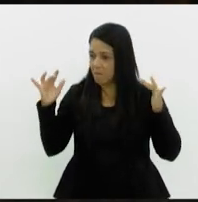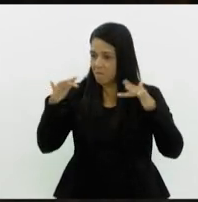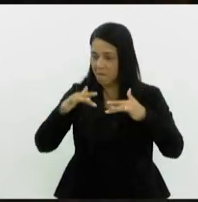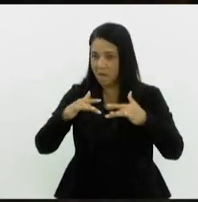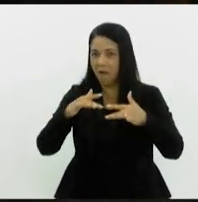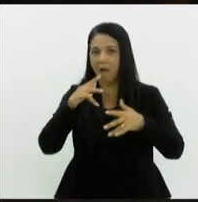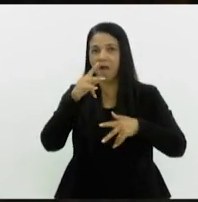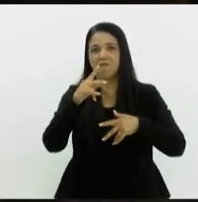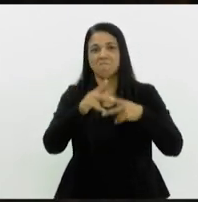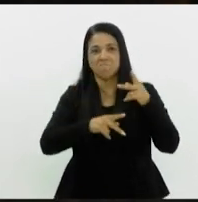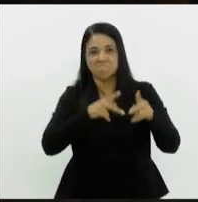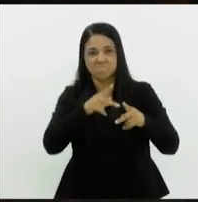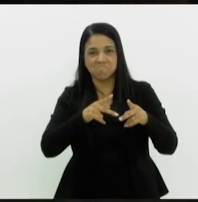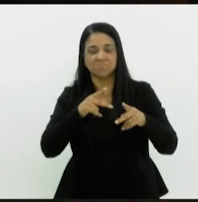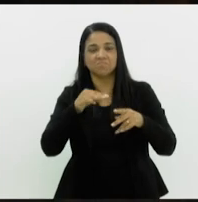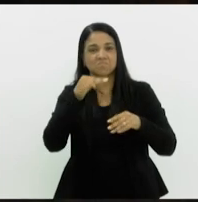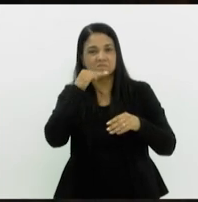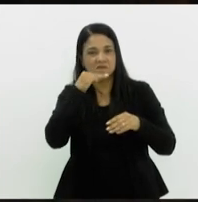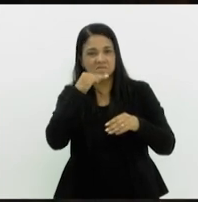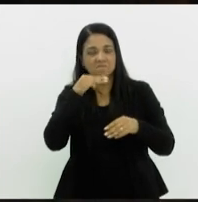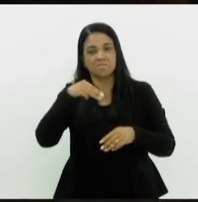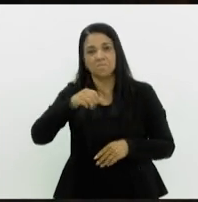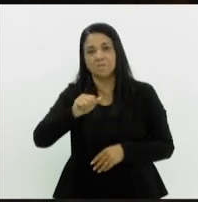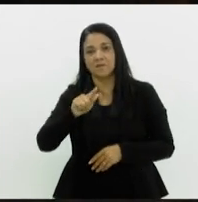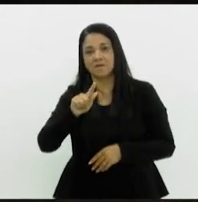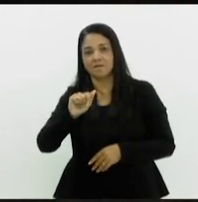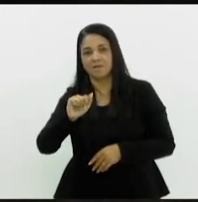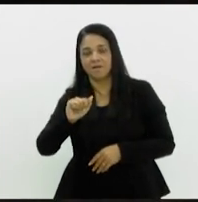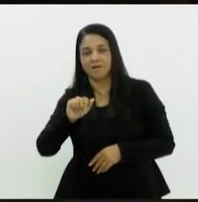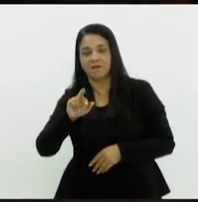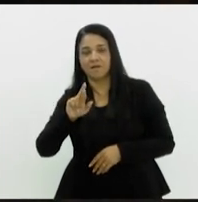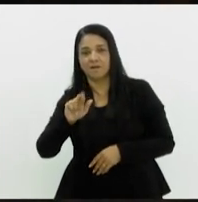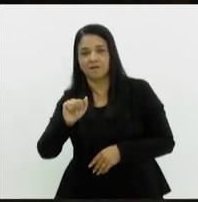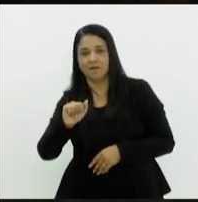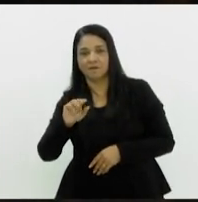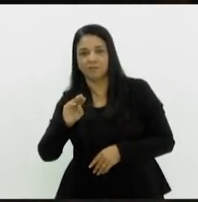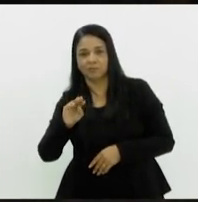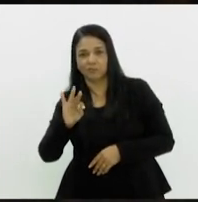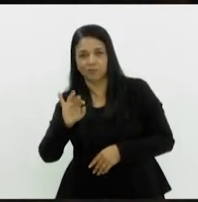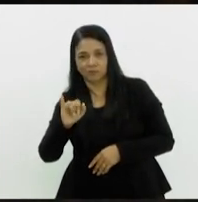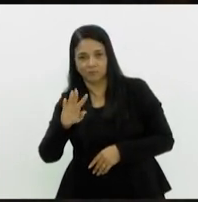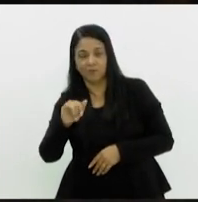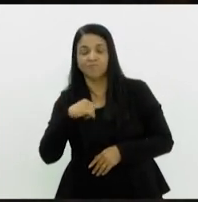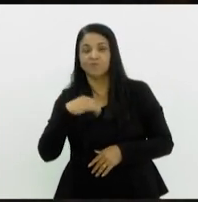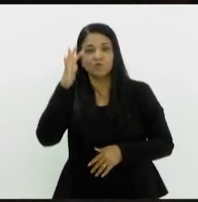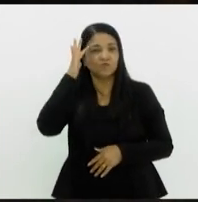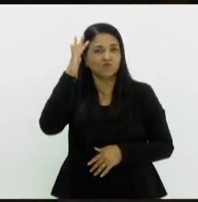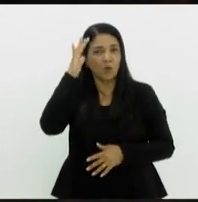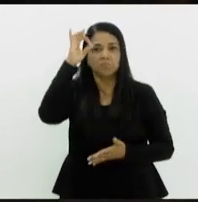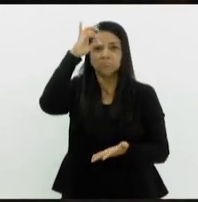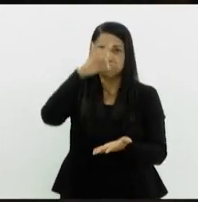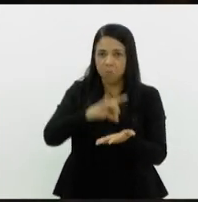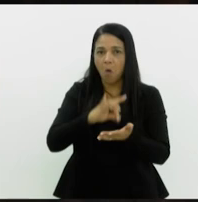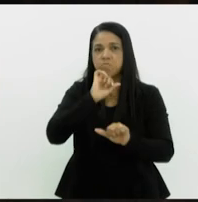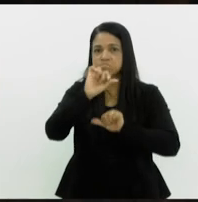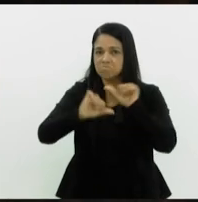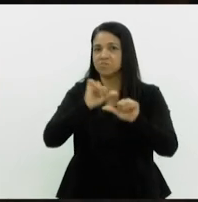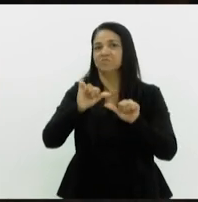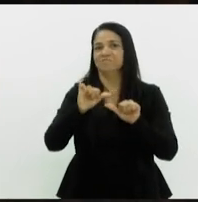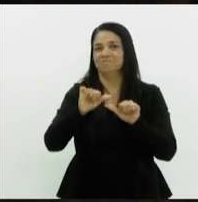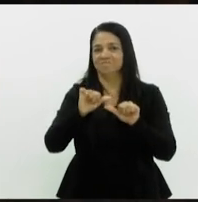muito lisonjeado e muito agradecido, porque de um sonho se tornou realidade. E eu, com 36